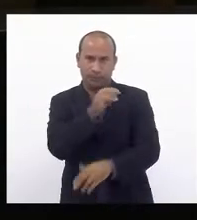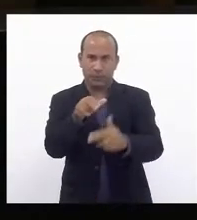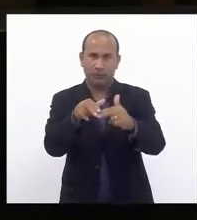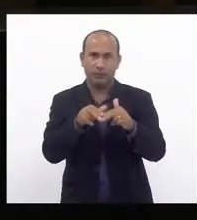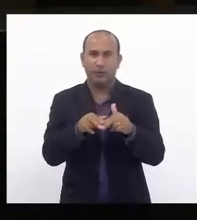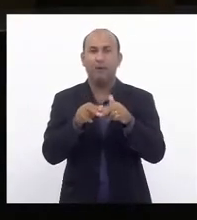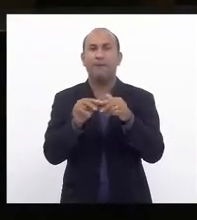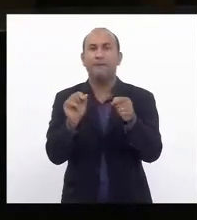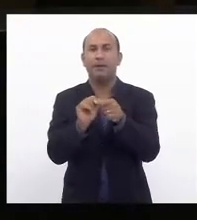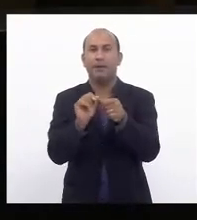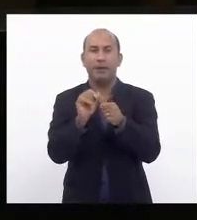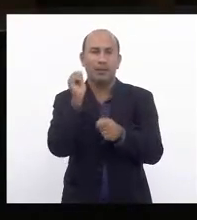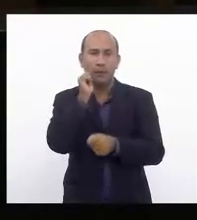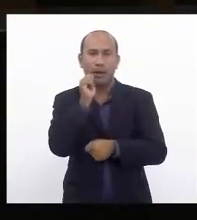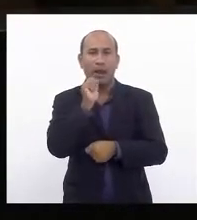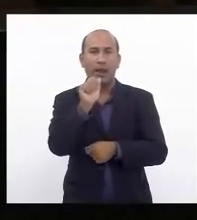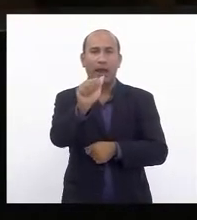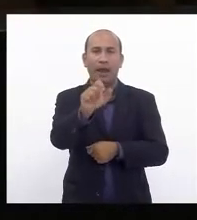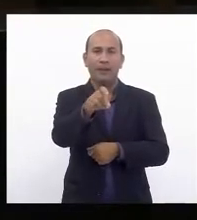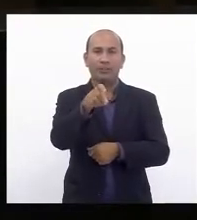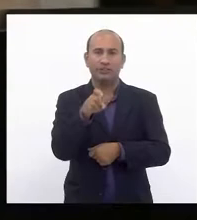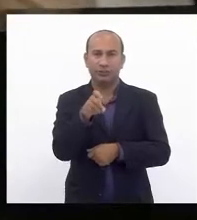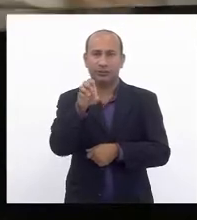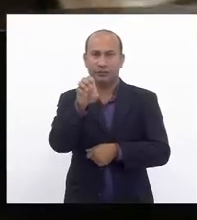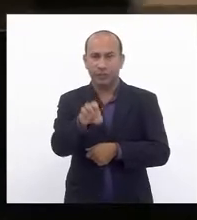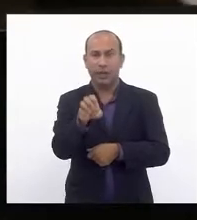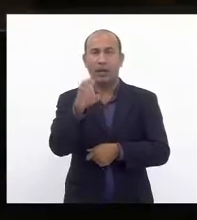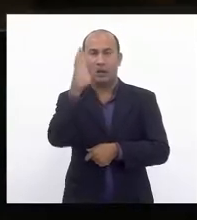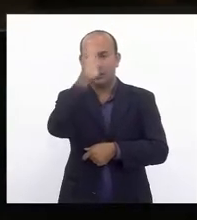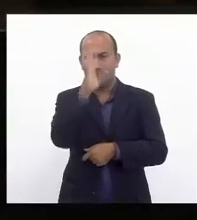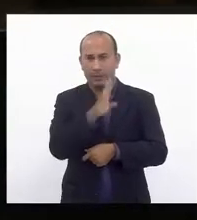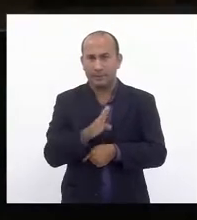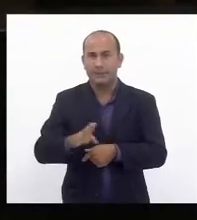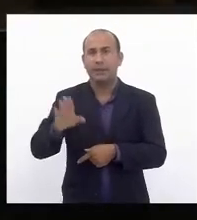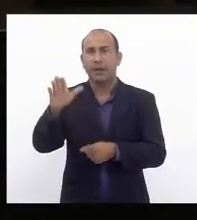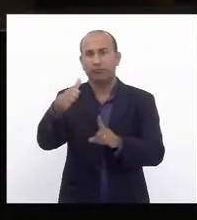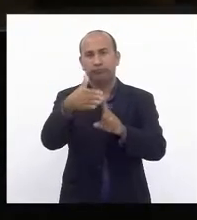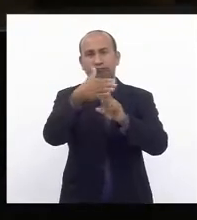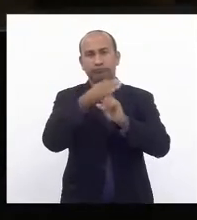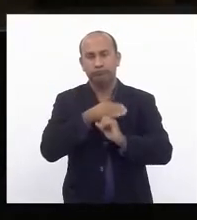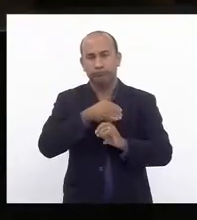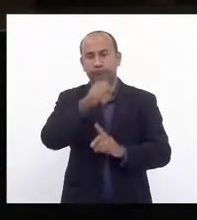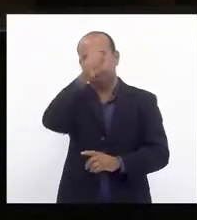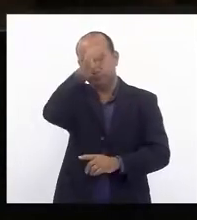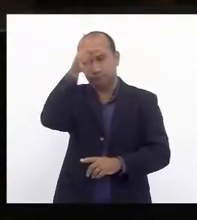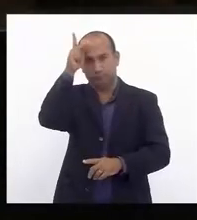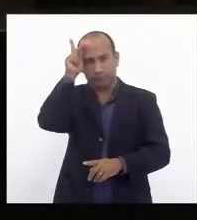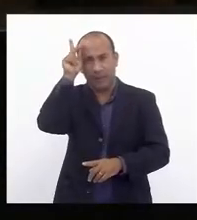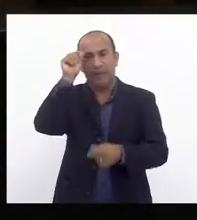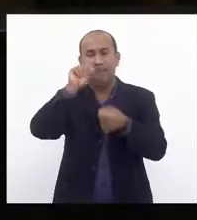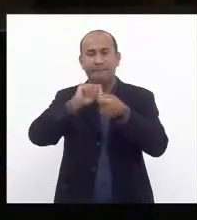do Brasil na manhã de hoje na Defensoria Pública, essa casa faz um debate